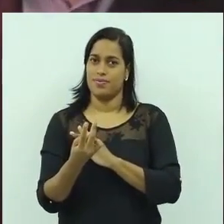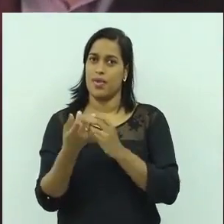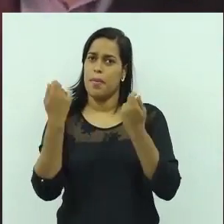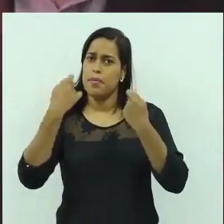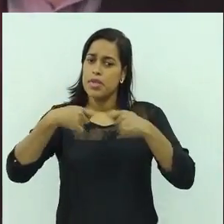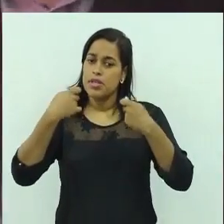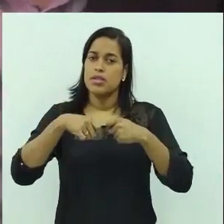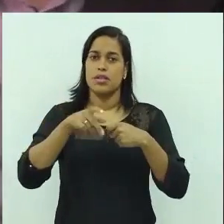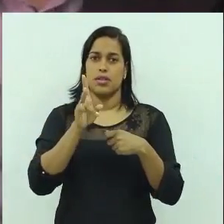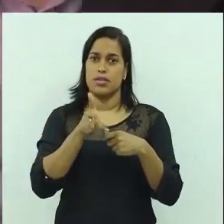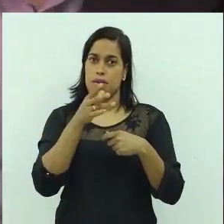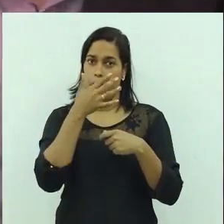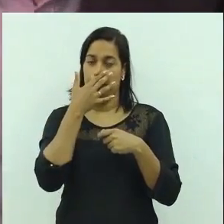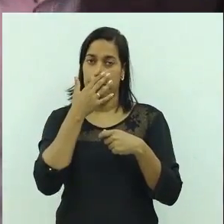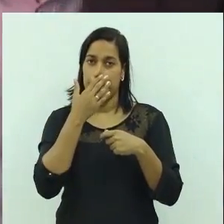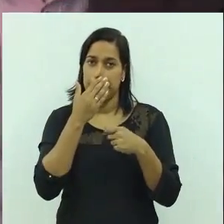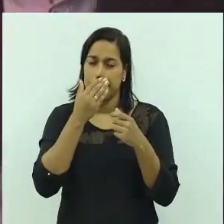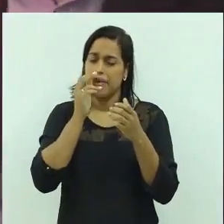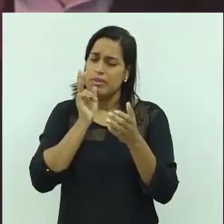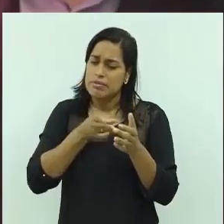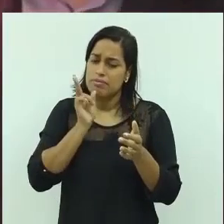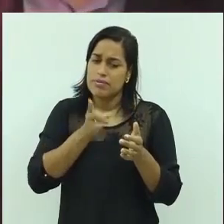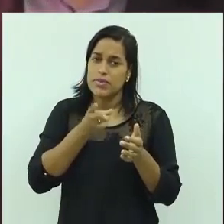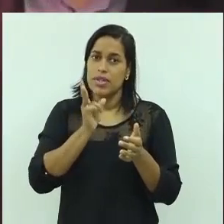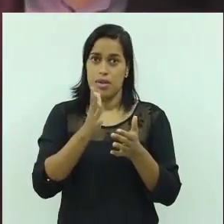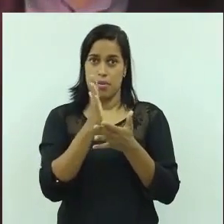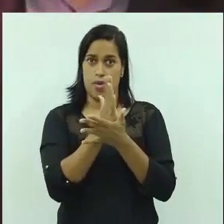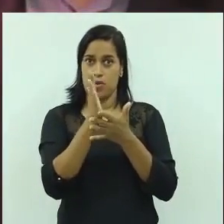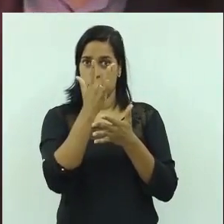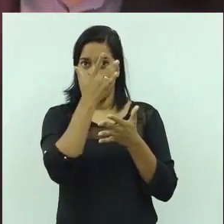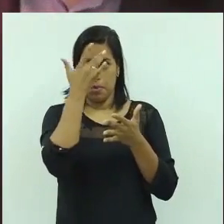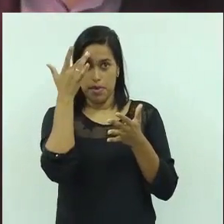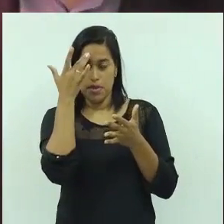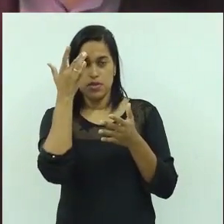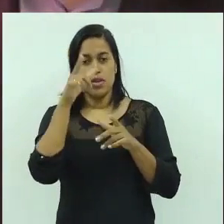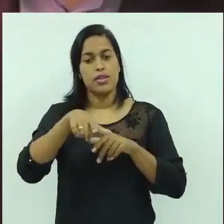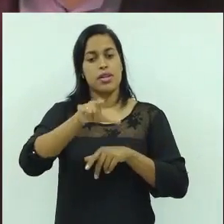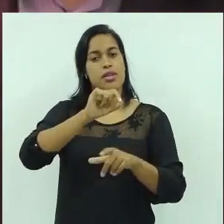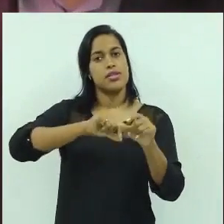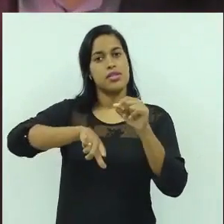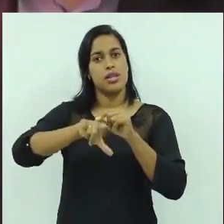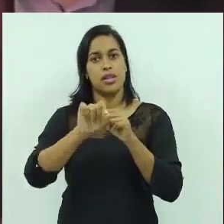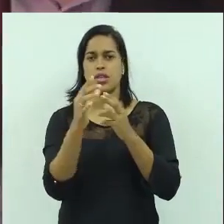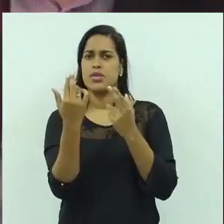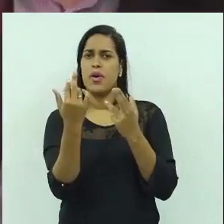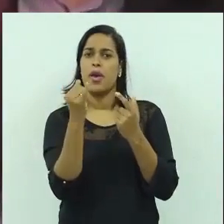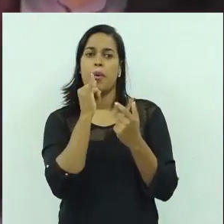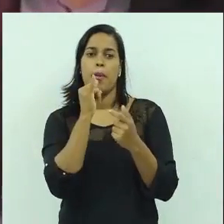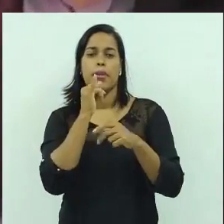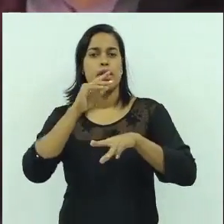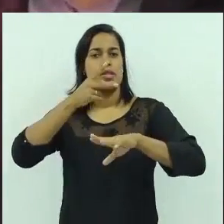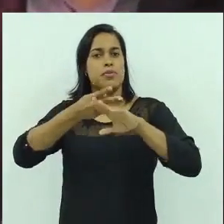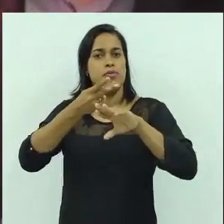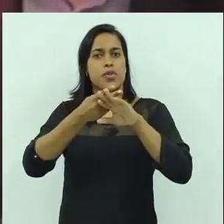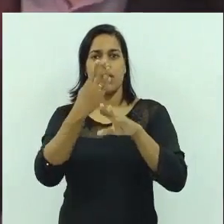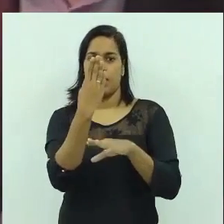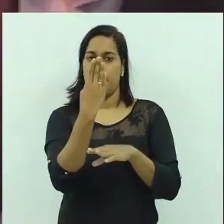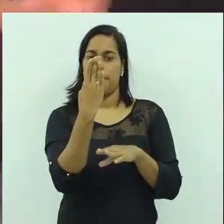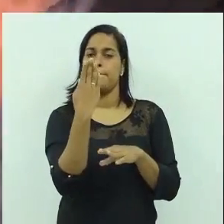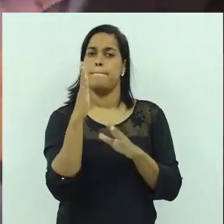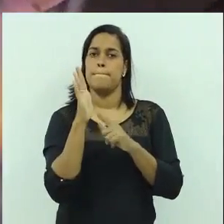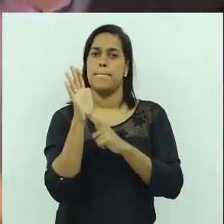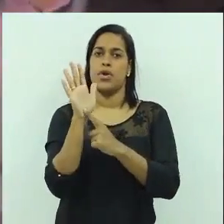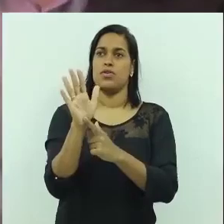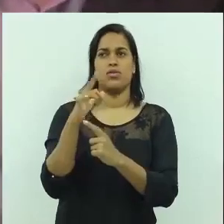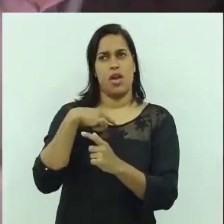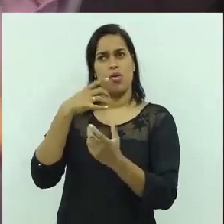faço uma analogia não muito simpática, que as pessoas no processo seletivo são como objetos de vitrine. Alguns passam e dizem assim: